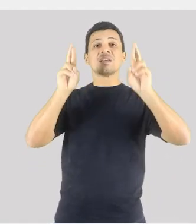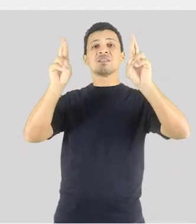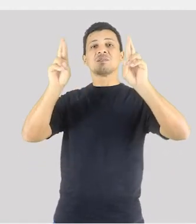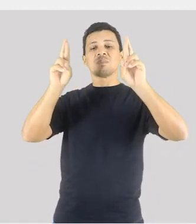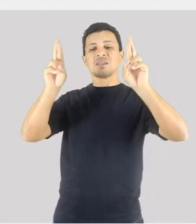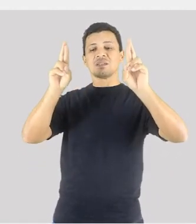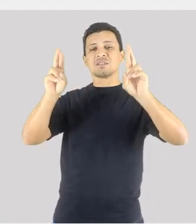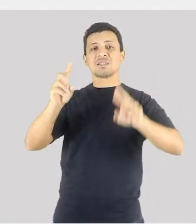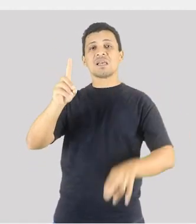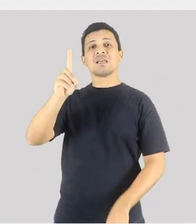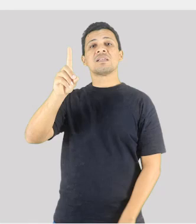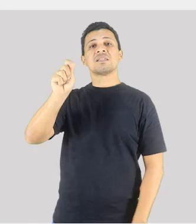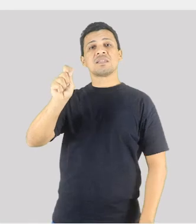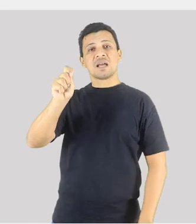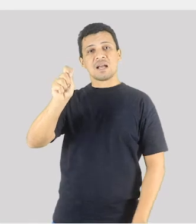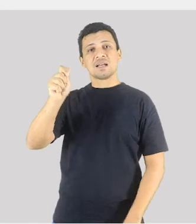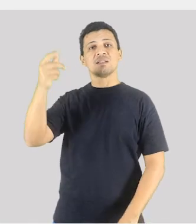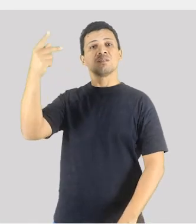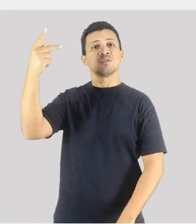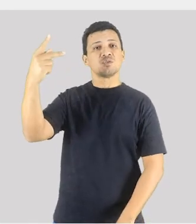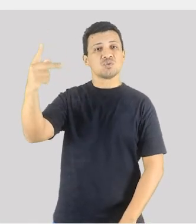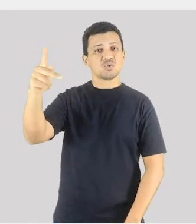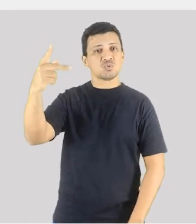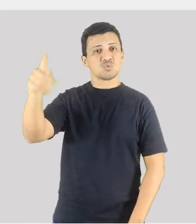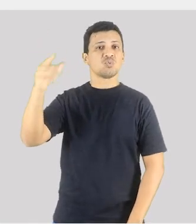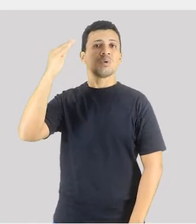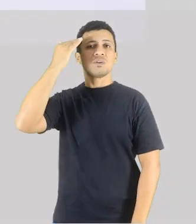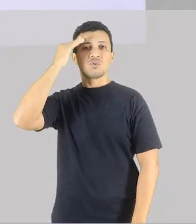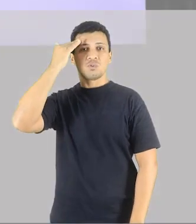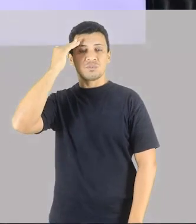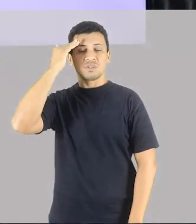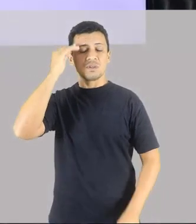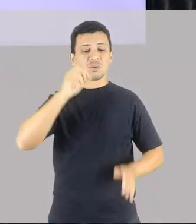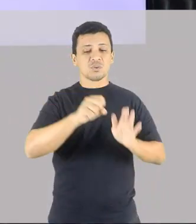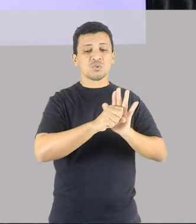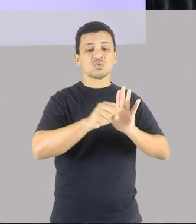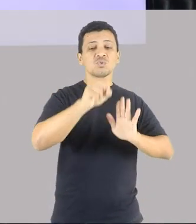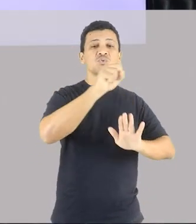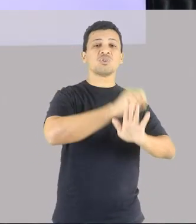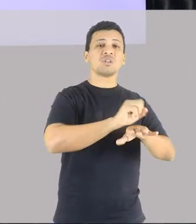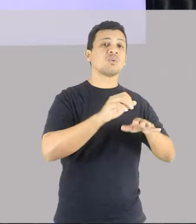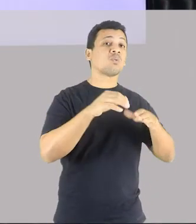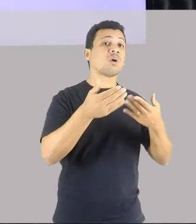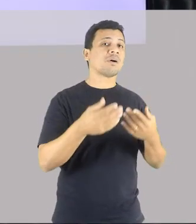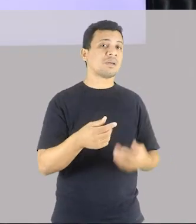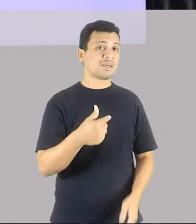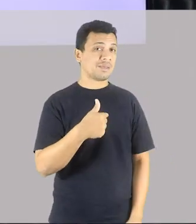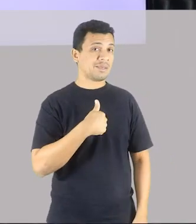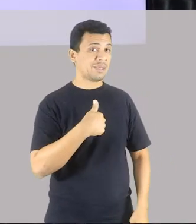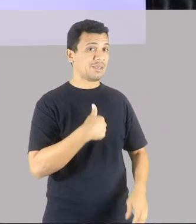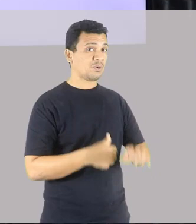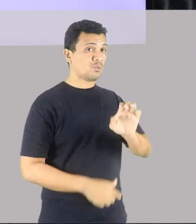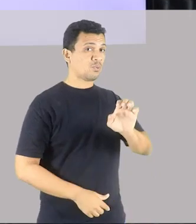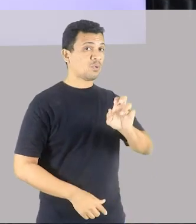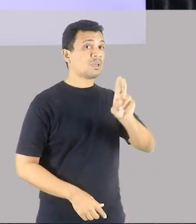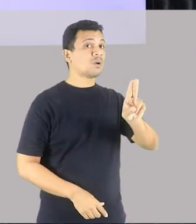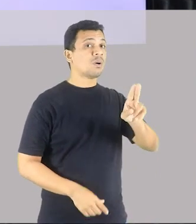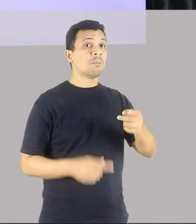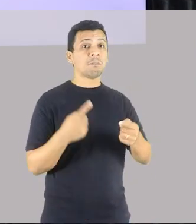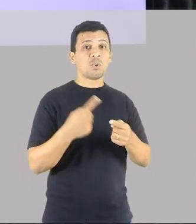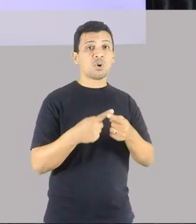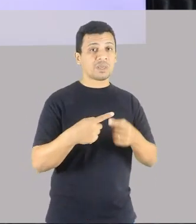um substantivo abstrato, né? O sujeito é o sujeito desinencial eu. Eu tenho